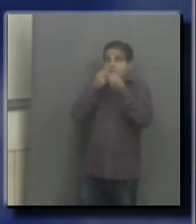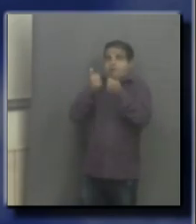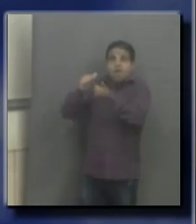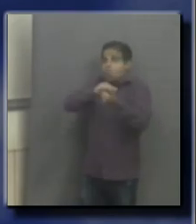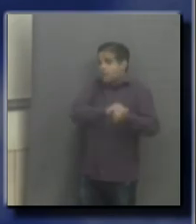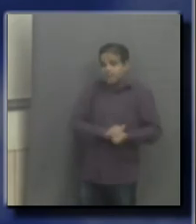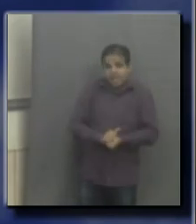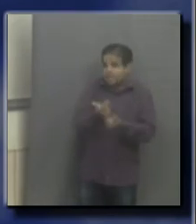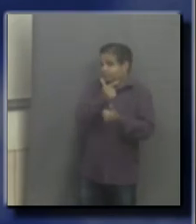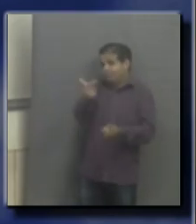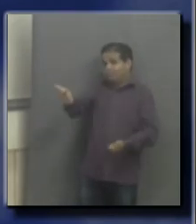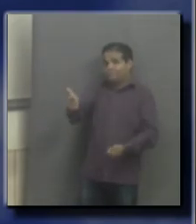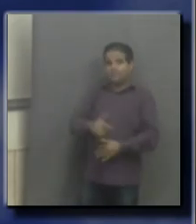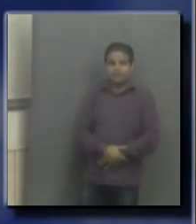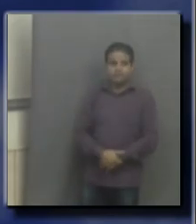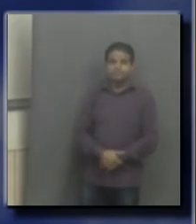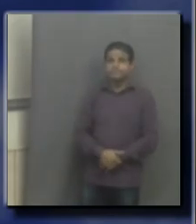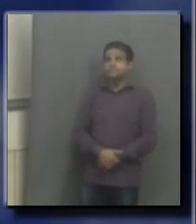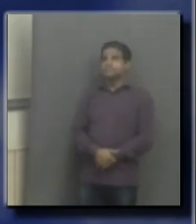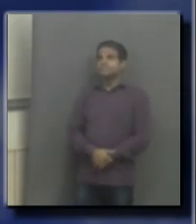Tá? Bem,